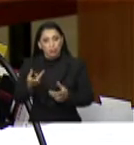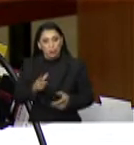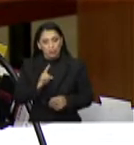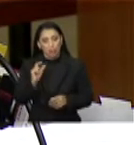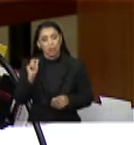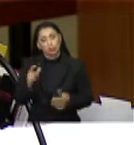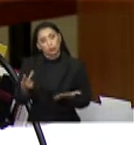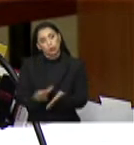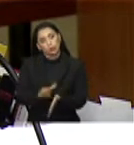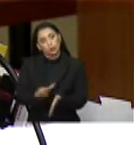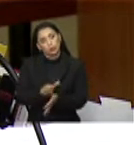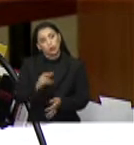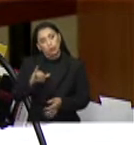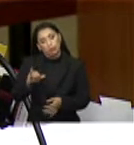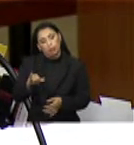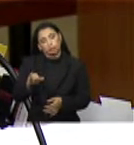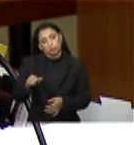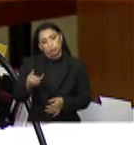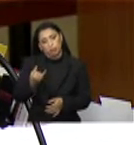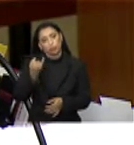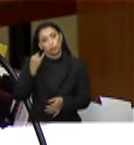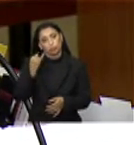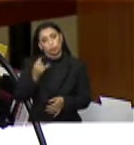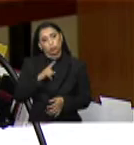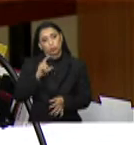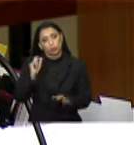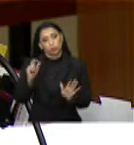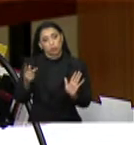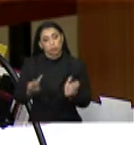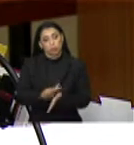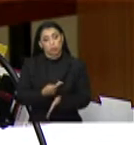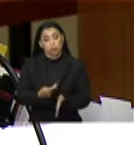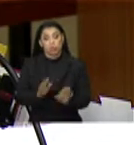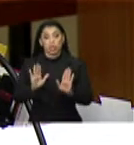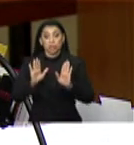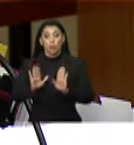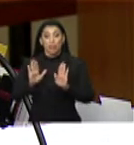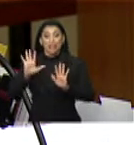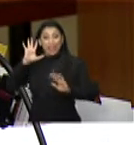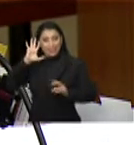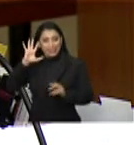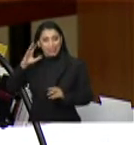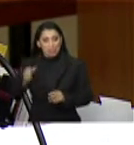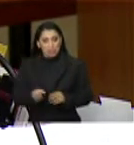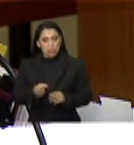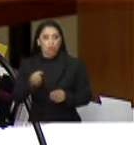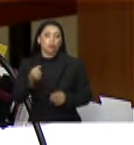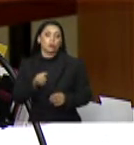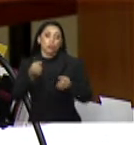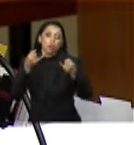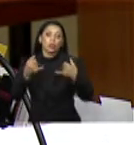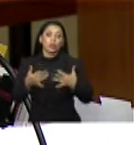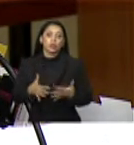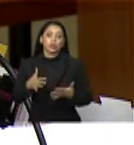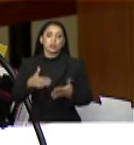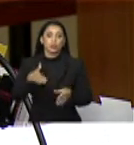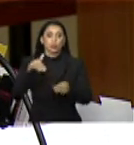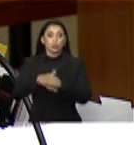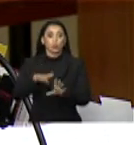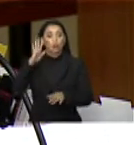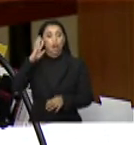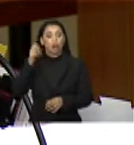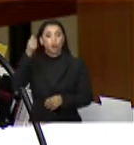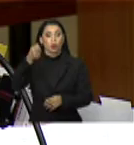fato Como disse é possível se identificar porque na decisão e cito a decisão aqui no acórdão